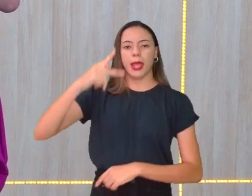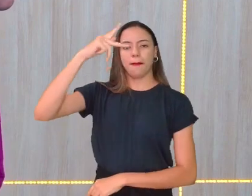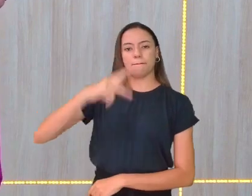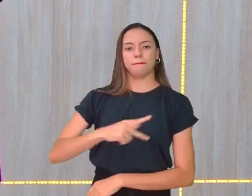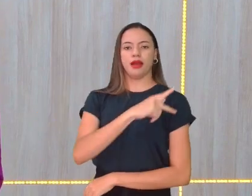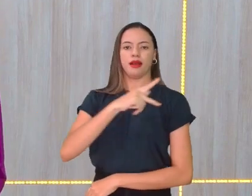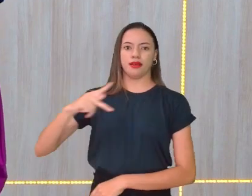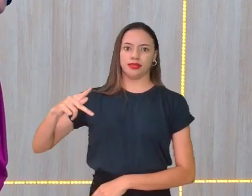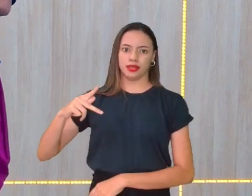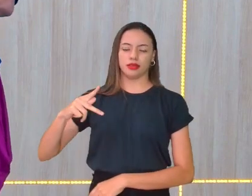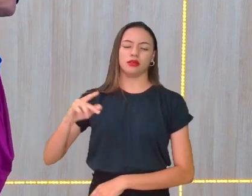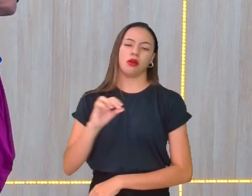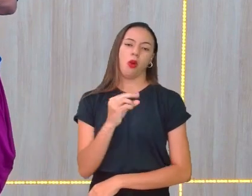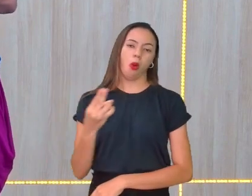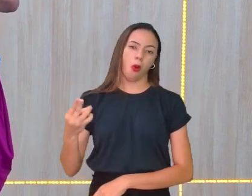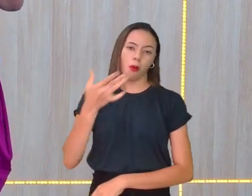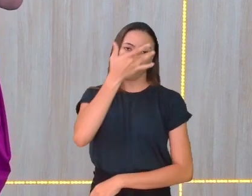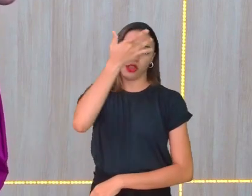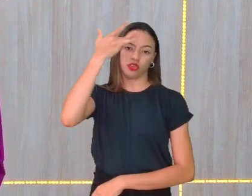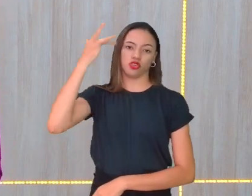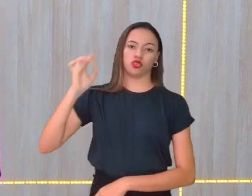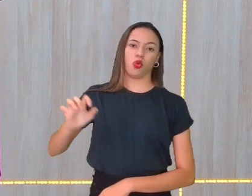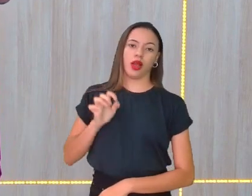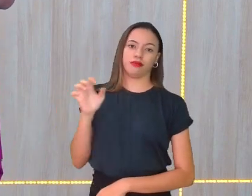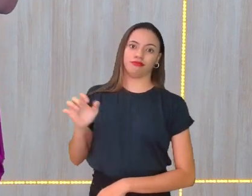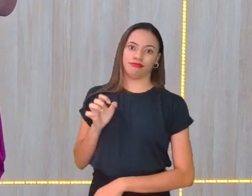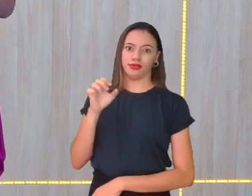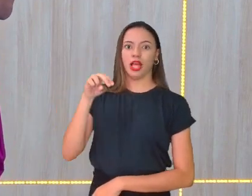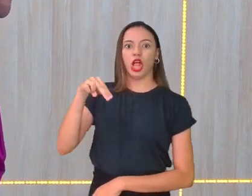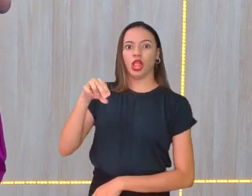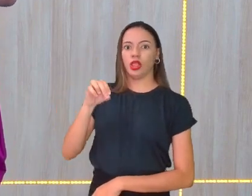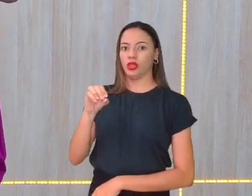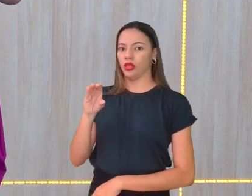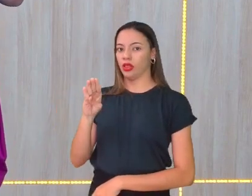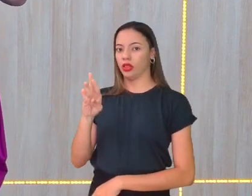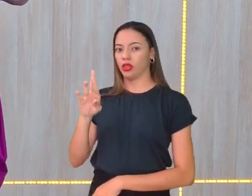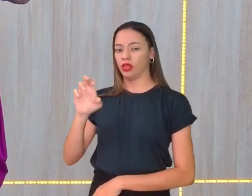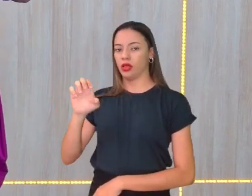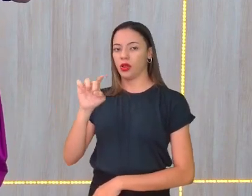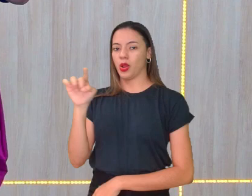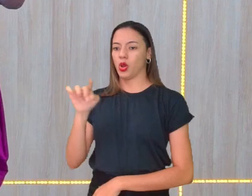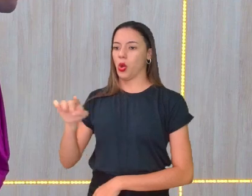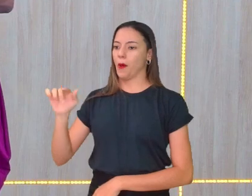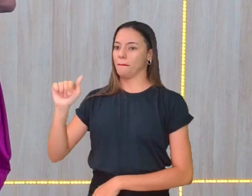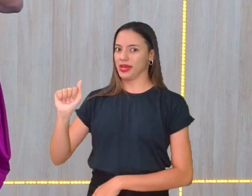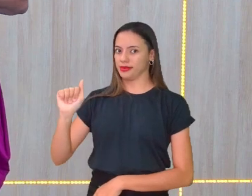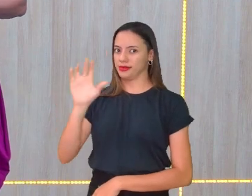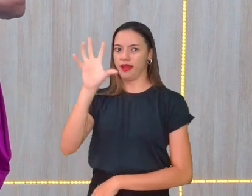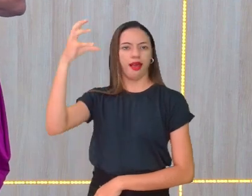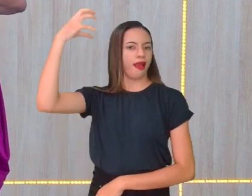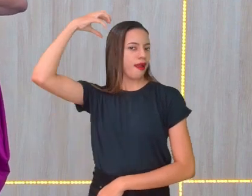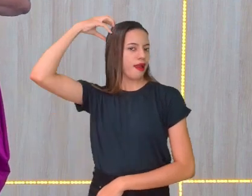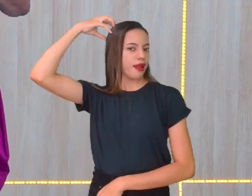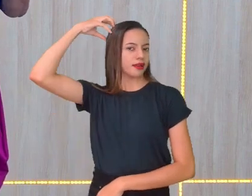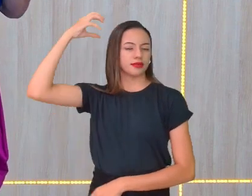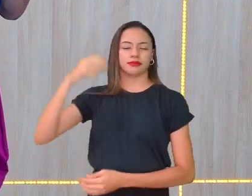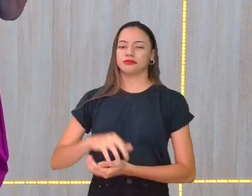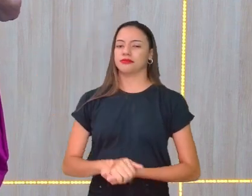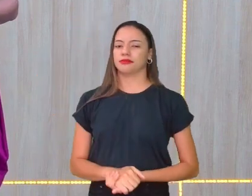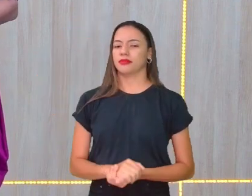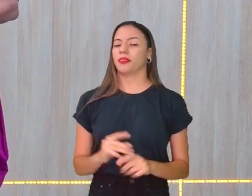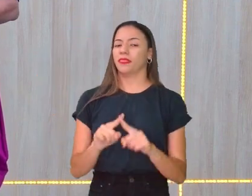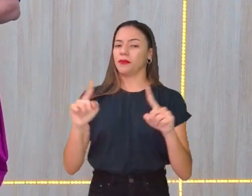católica, ou os nobres, né? Aquele pessoal lá da nobreza, né? Na corte dos reis. A maioria